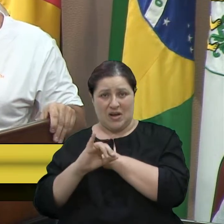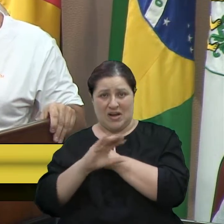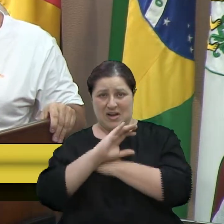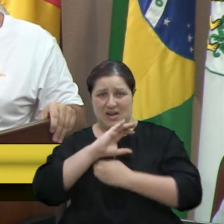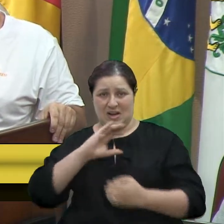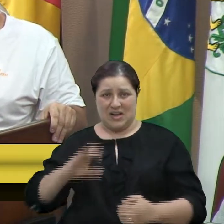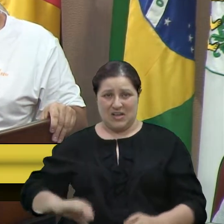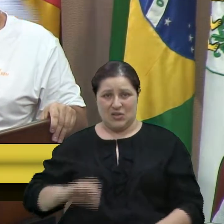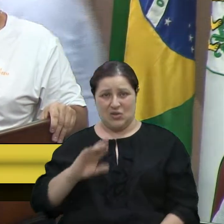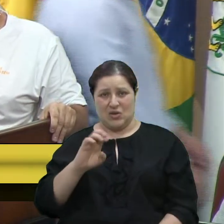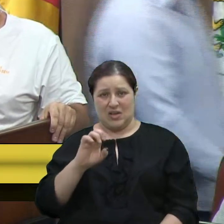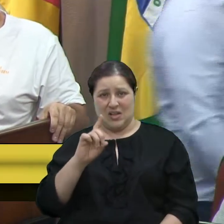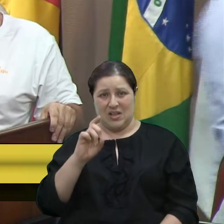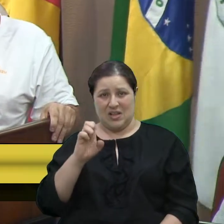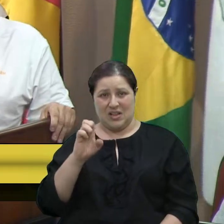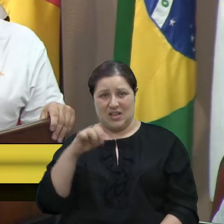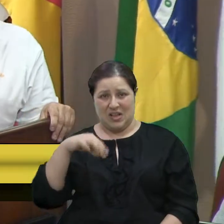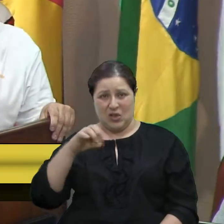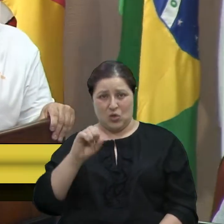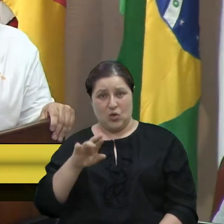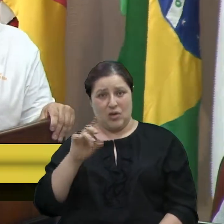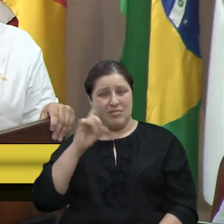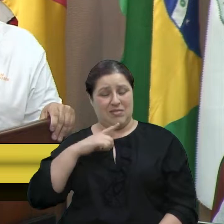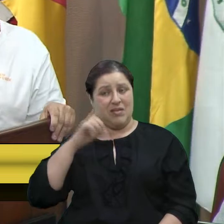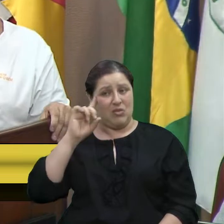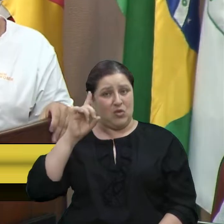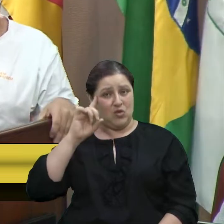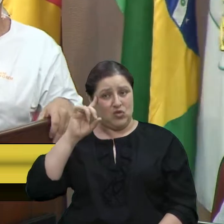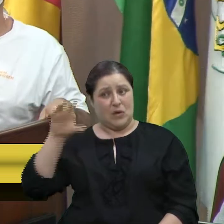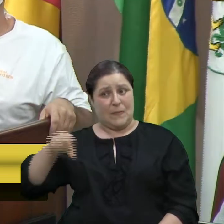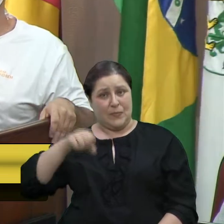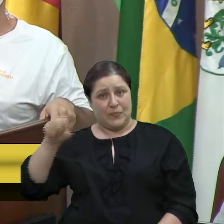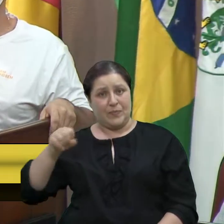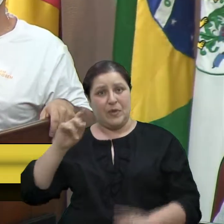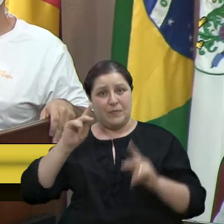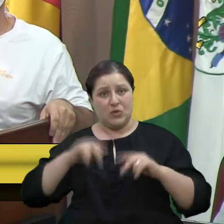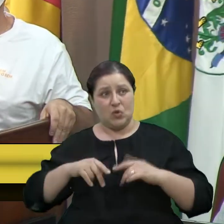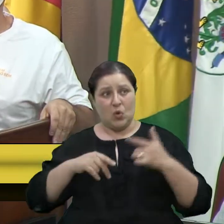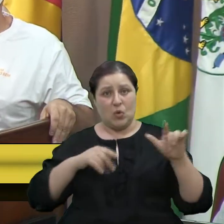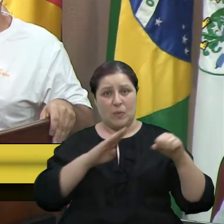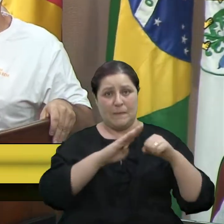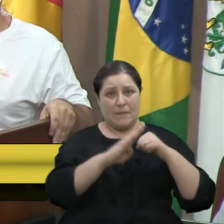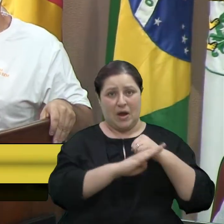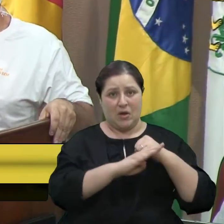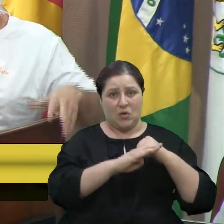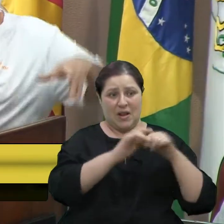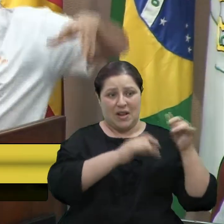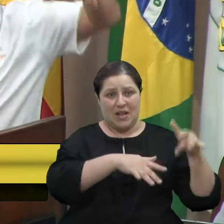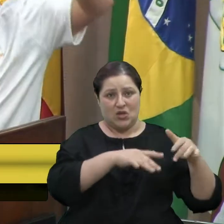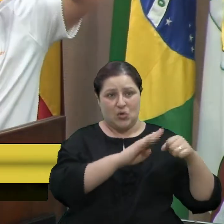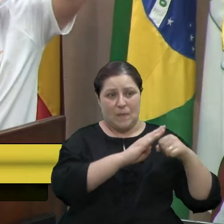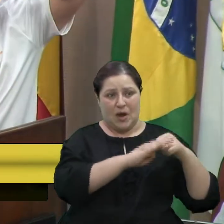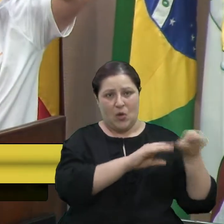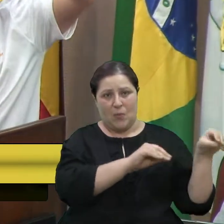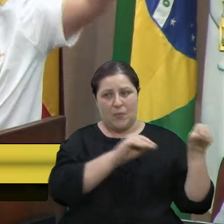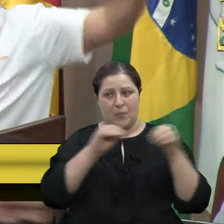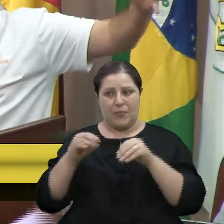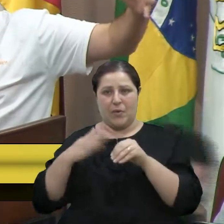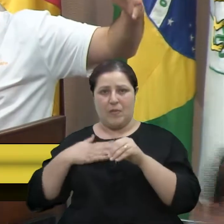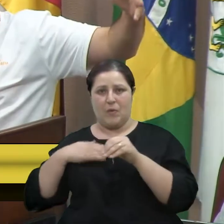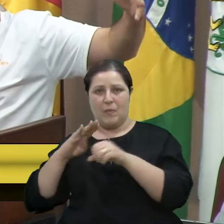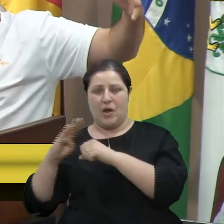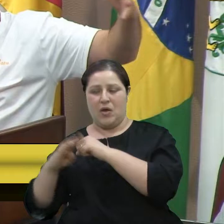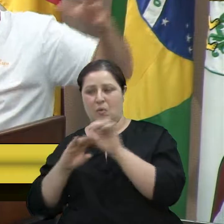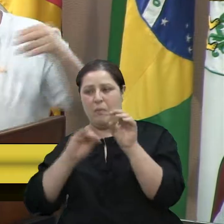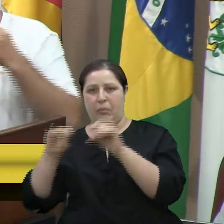porque é mecanizada. Aí pessoas de outros bairros estão vindo colocar os resíduos nos nossos containers. Daí é por toda